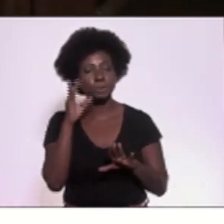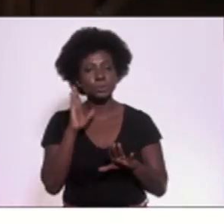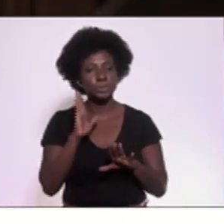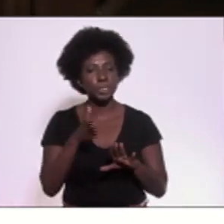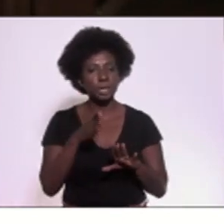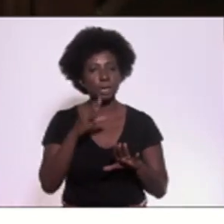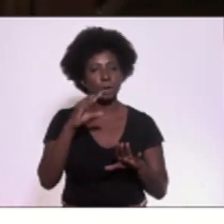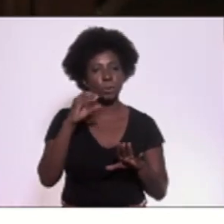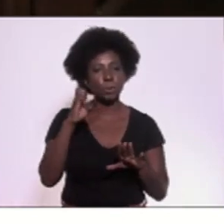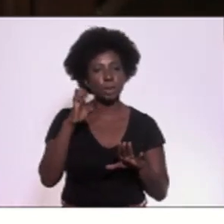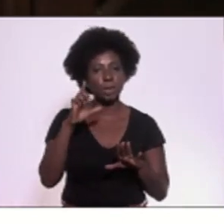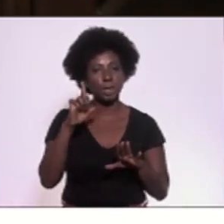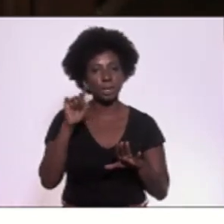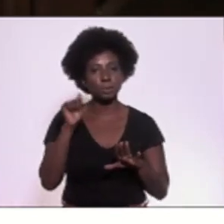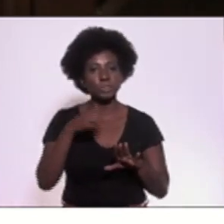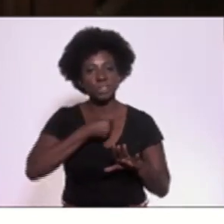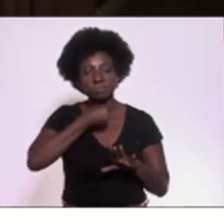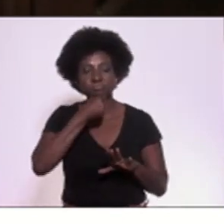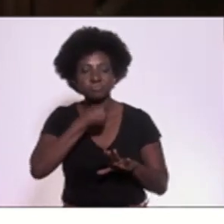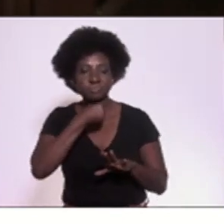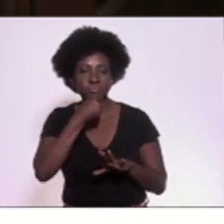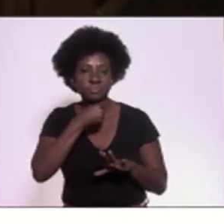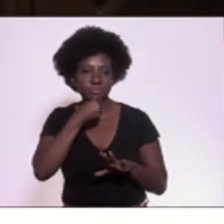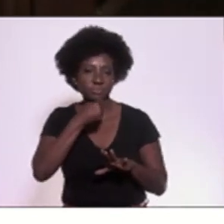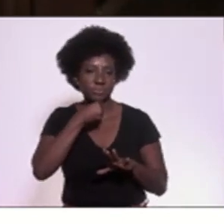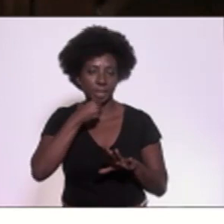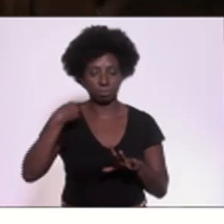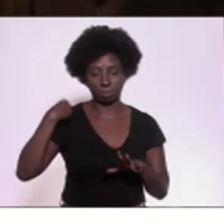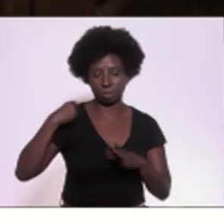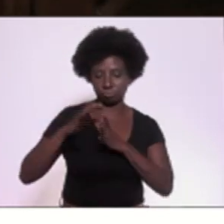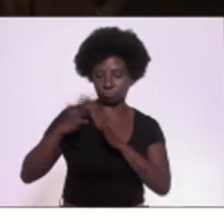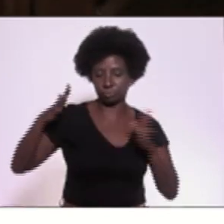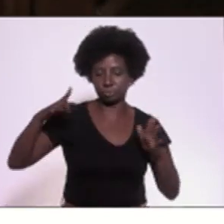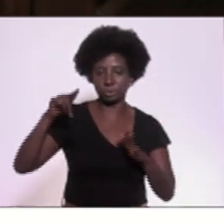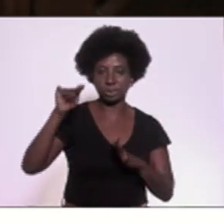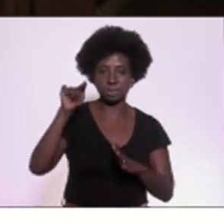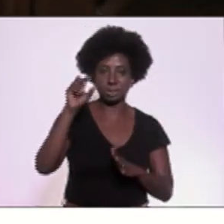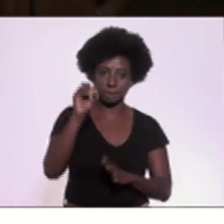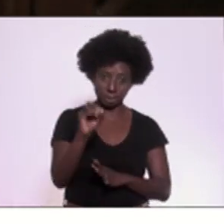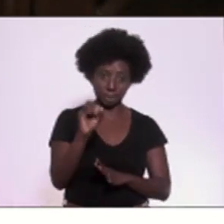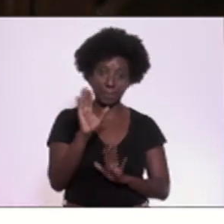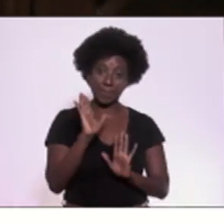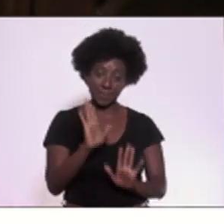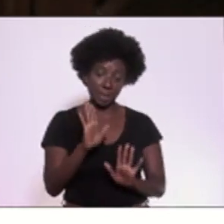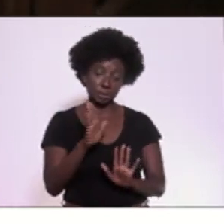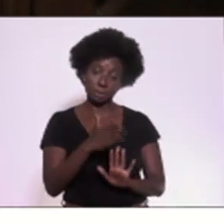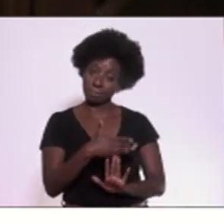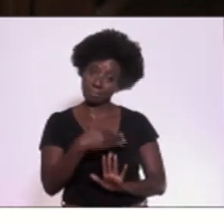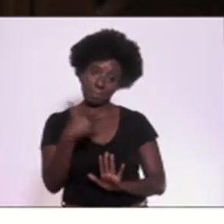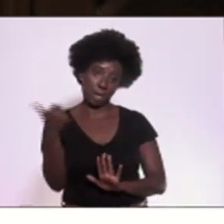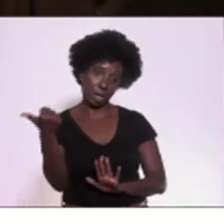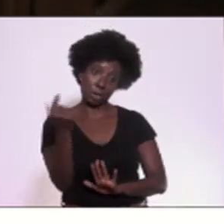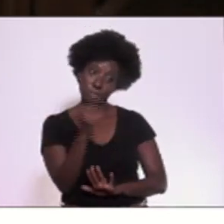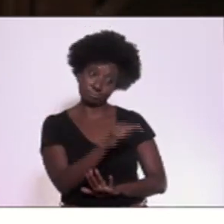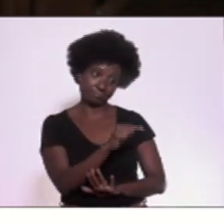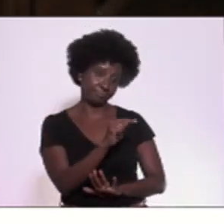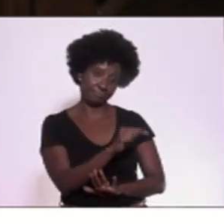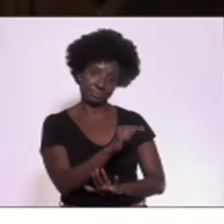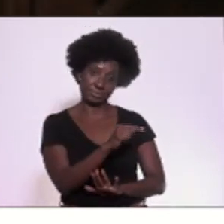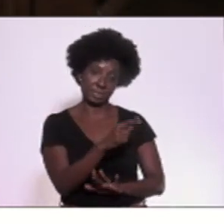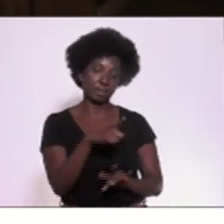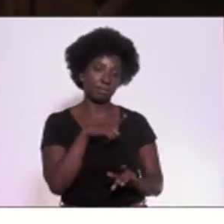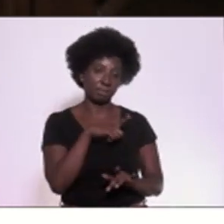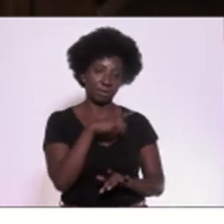anos, mas está com a libido maior que de Vossa Excelência, que tem